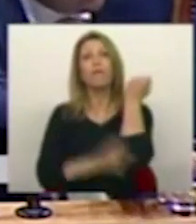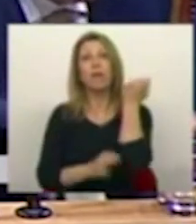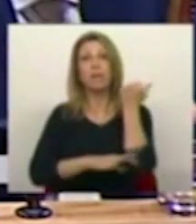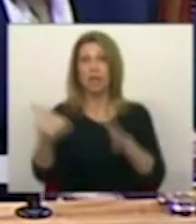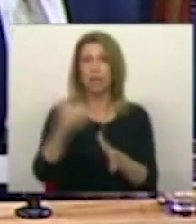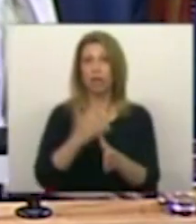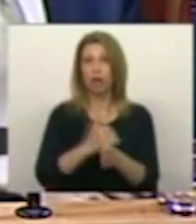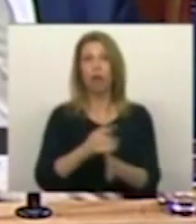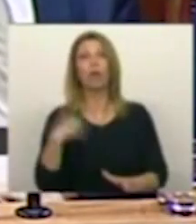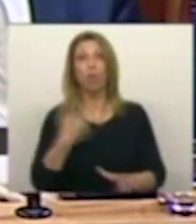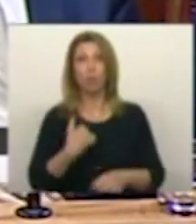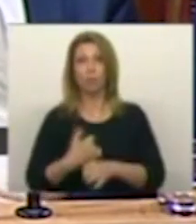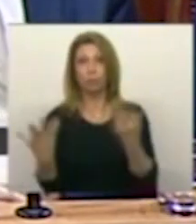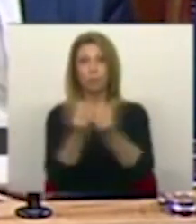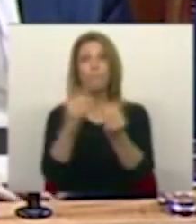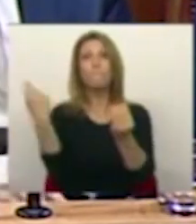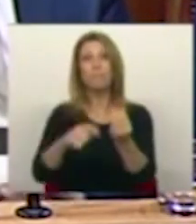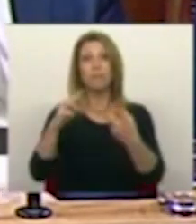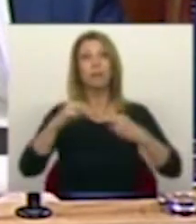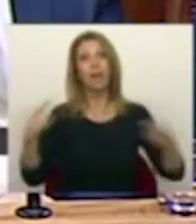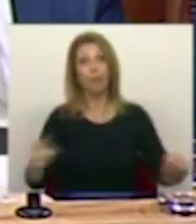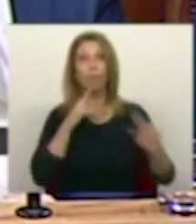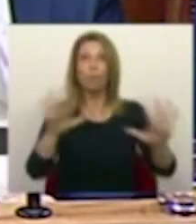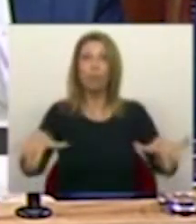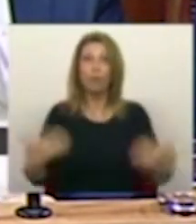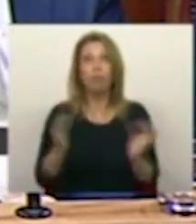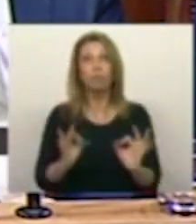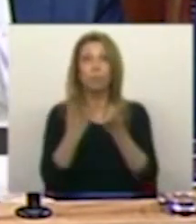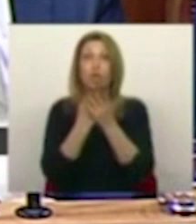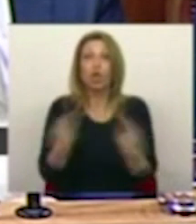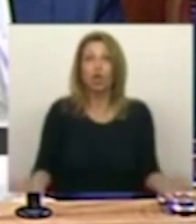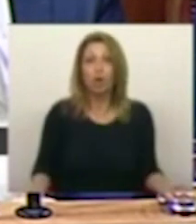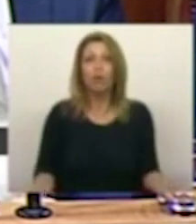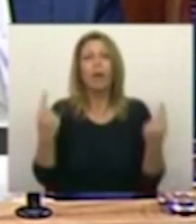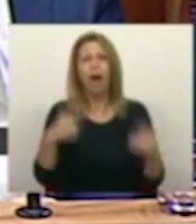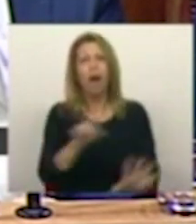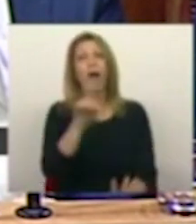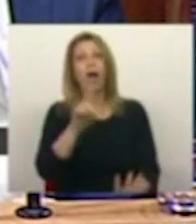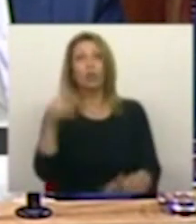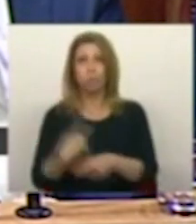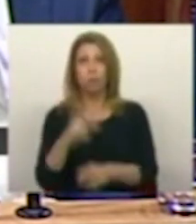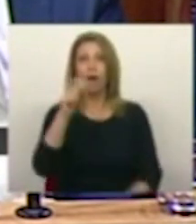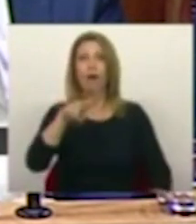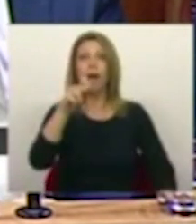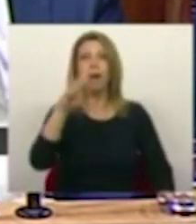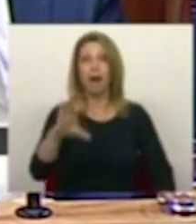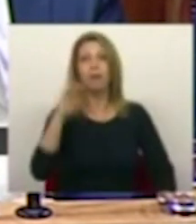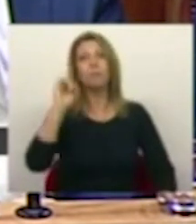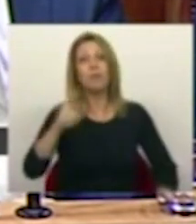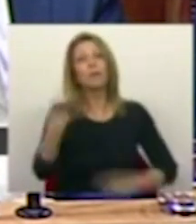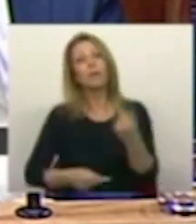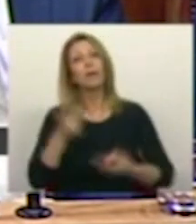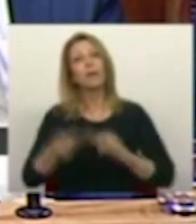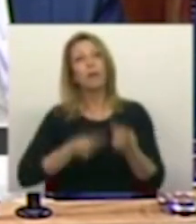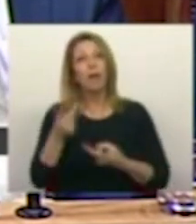trabalhar com os Presidentes de Câmara para as poder devidamente resolver, que há questões que ainda a ANAC vai ter que apreciar e vai